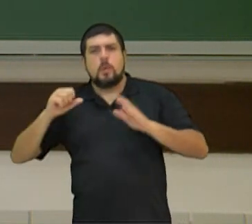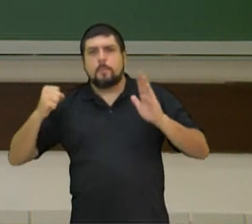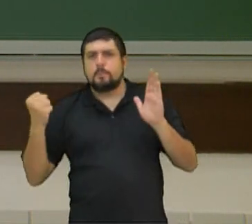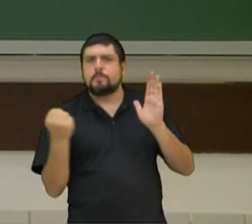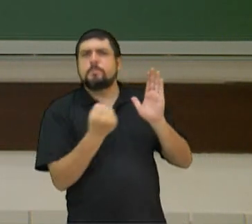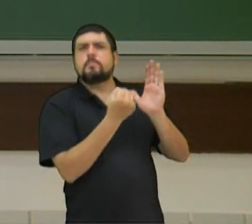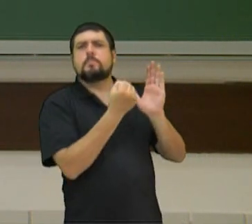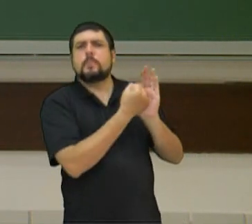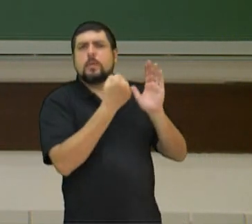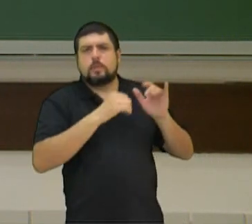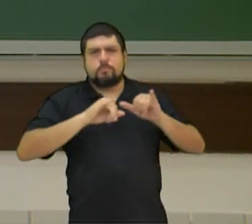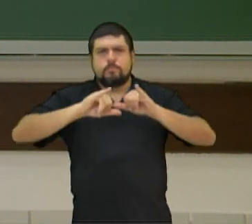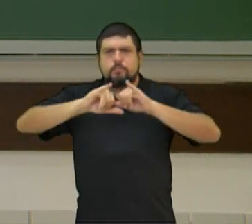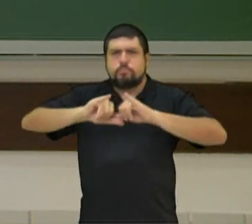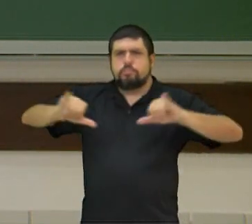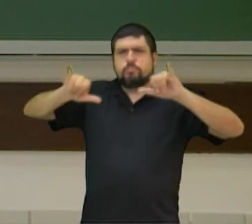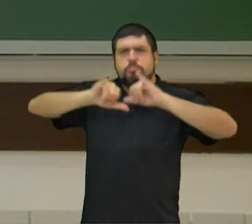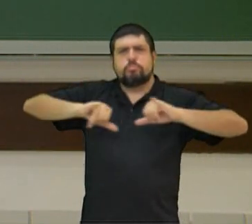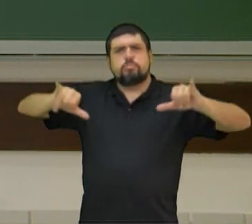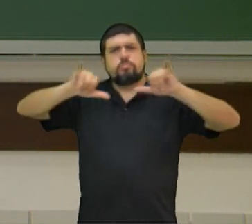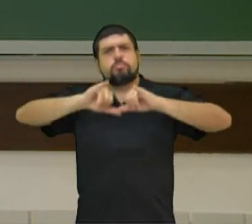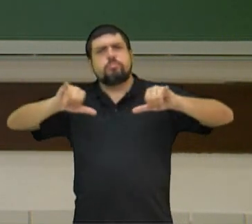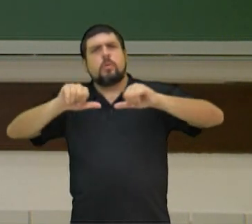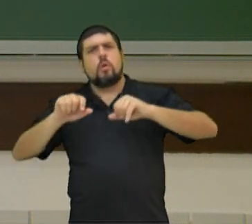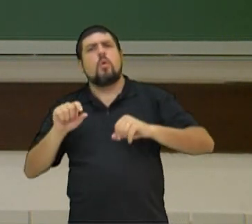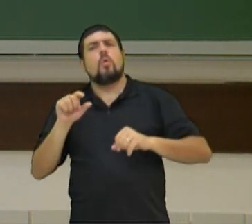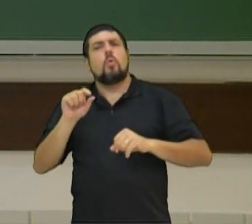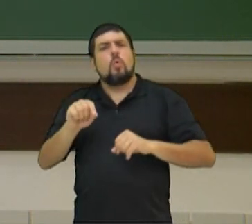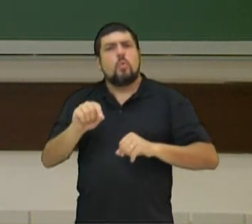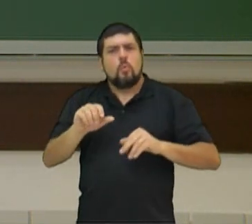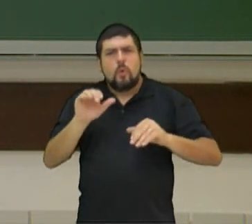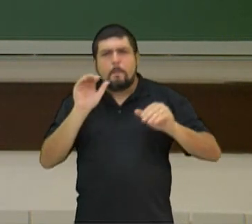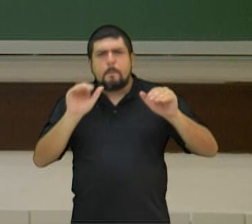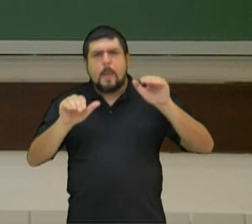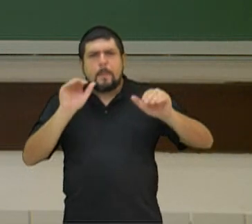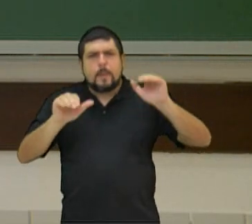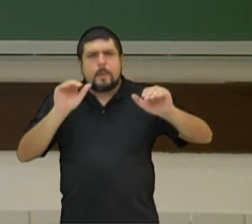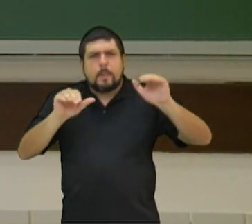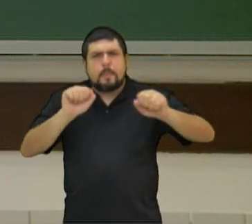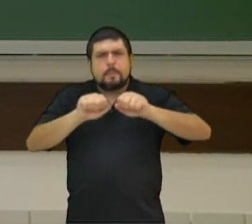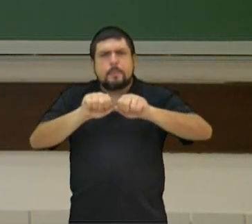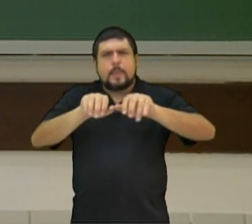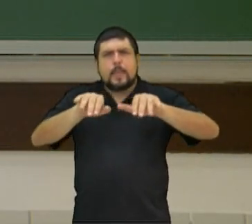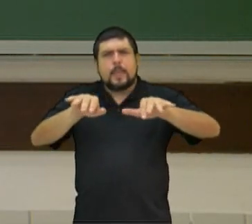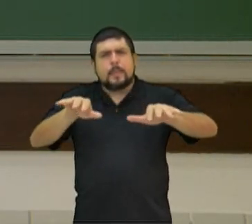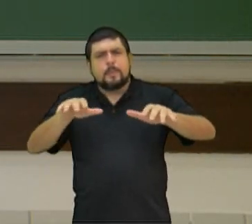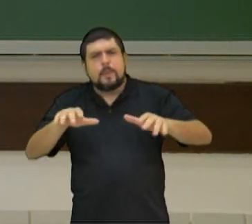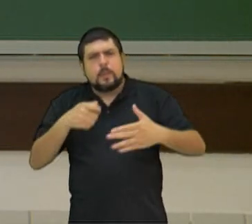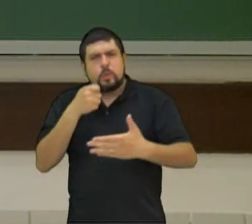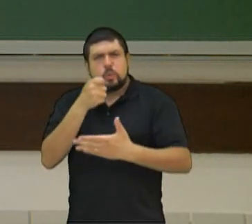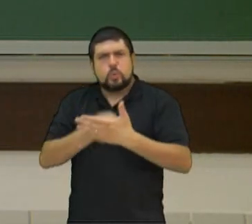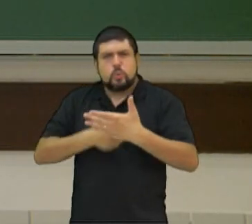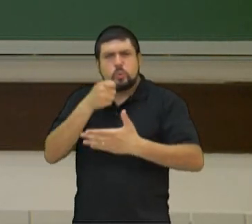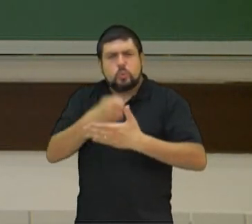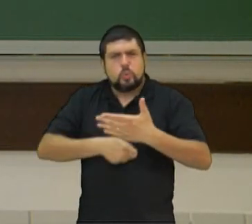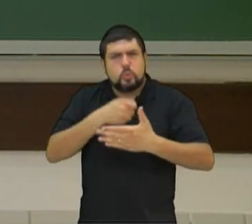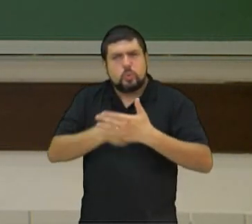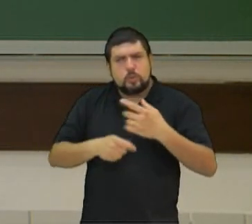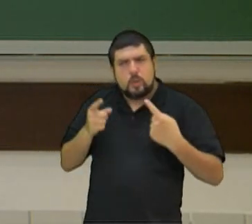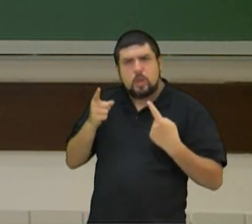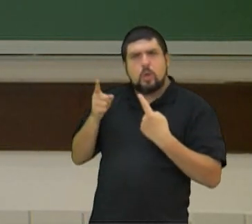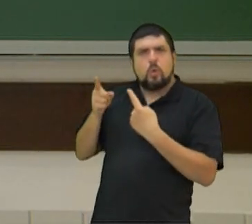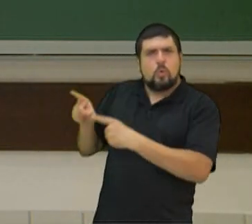chame atenção aí com respeito, né, a essa luta contra essa doença. E aí, lembrando que o vírus da AIDS não